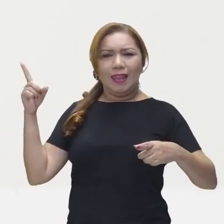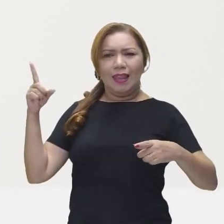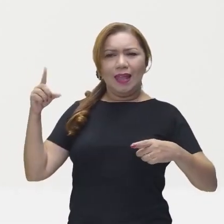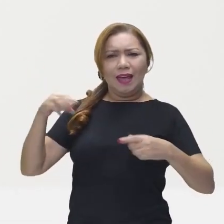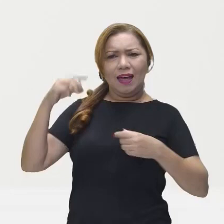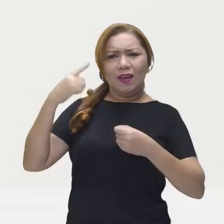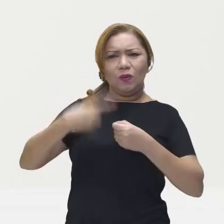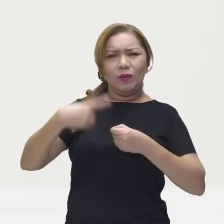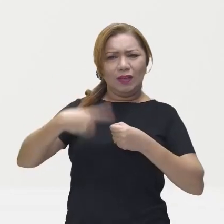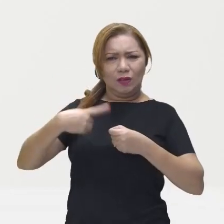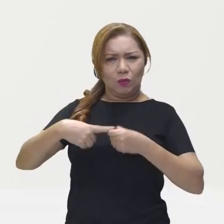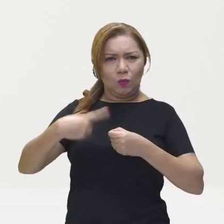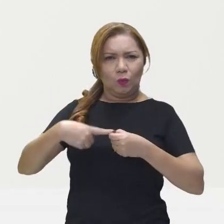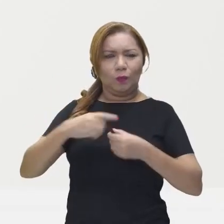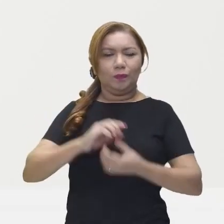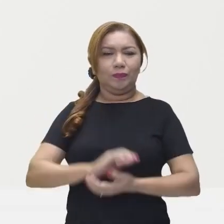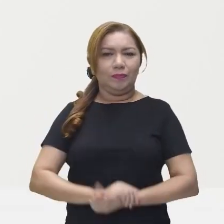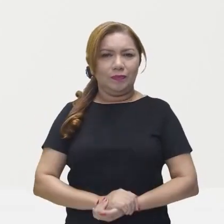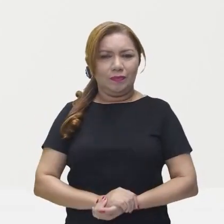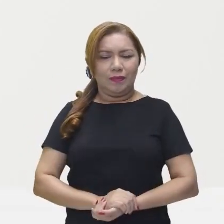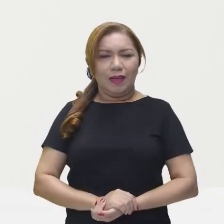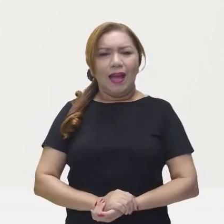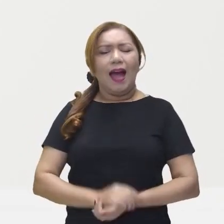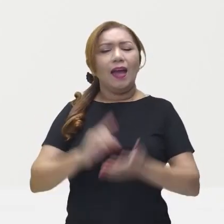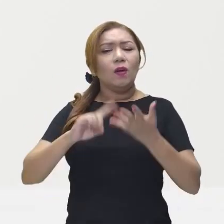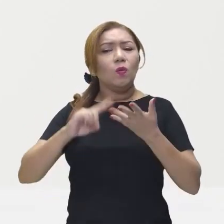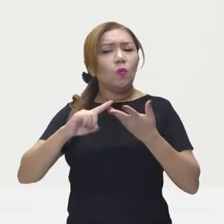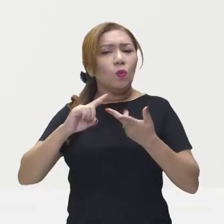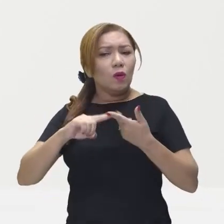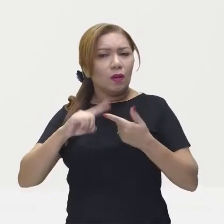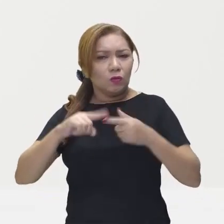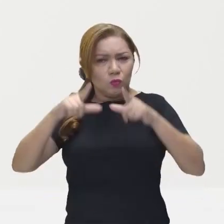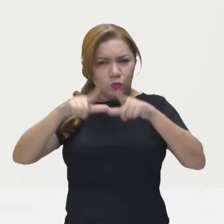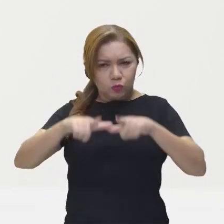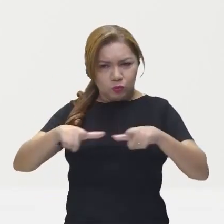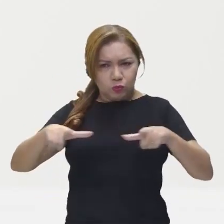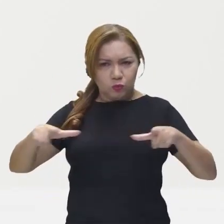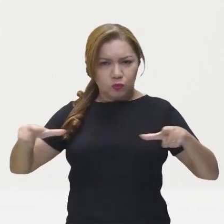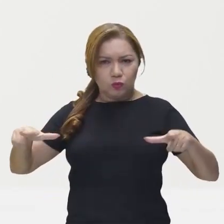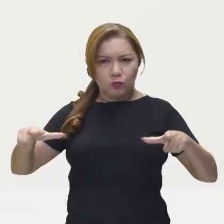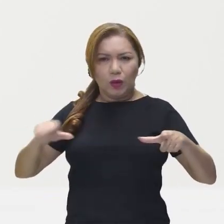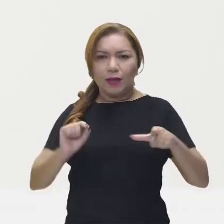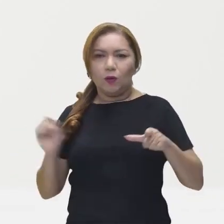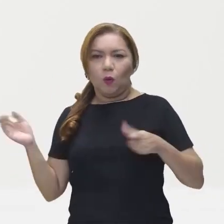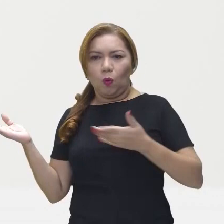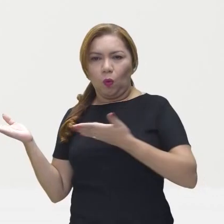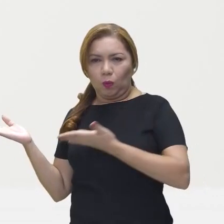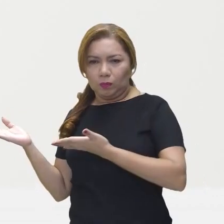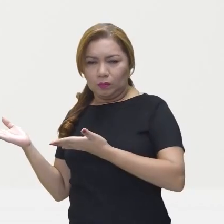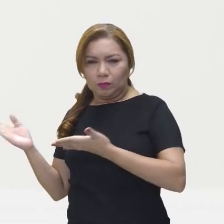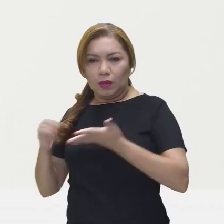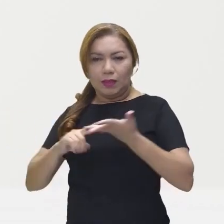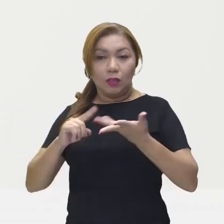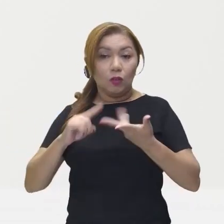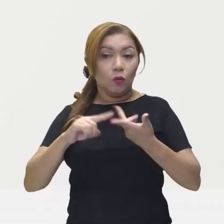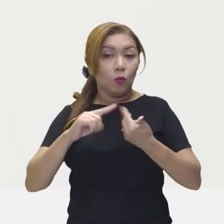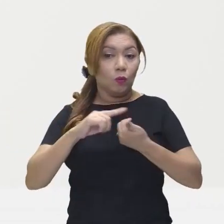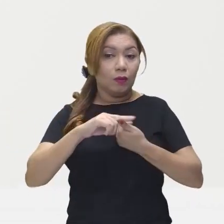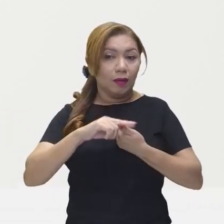Questão, qual a área da superfície desse terreno e seu perímetro, respectivamente?